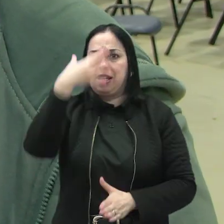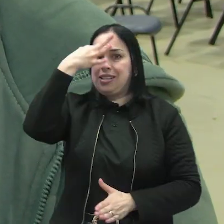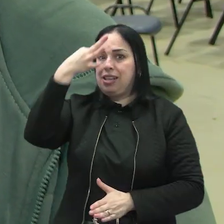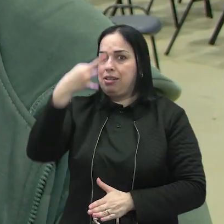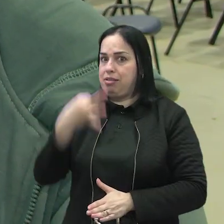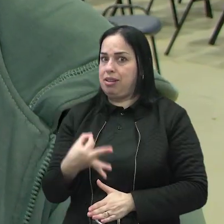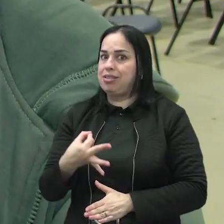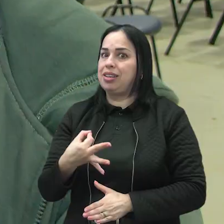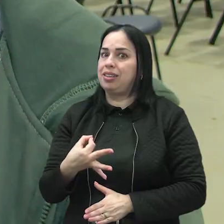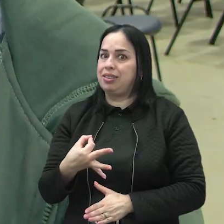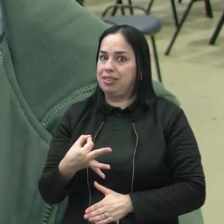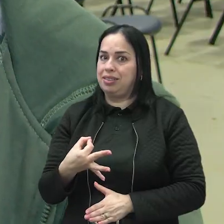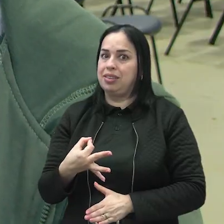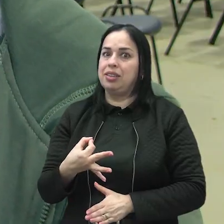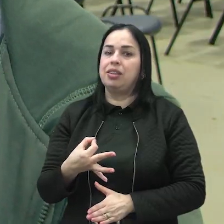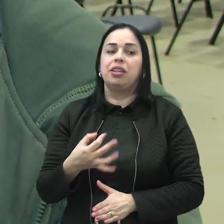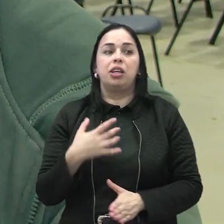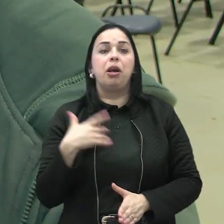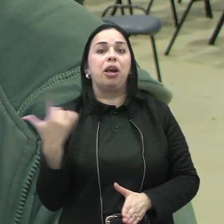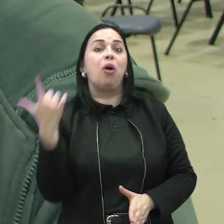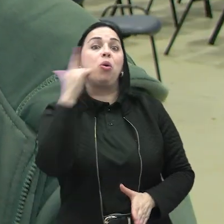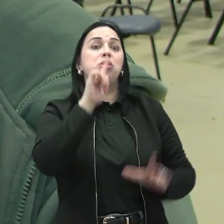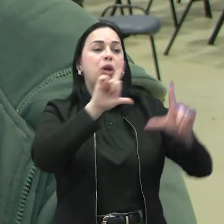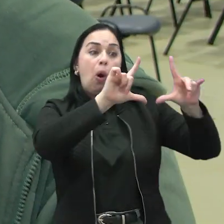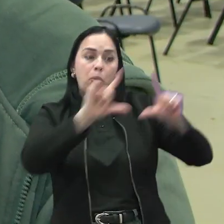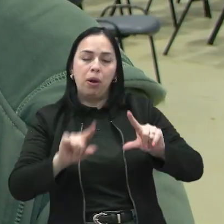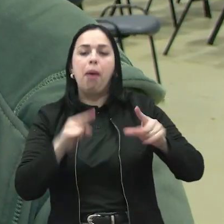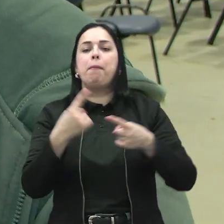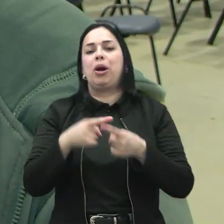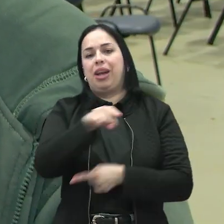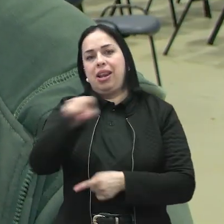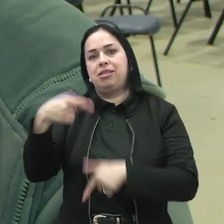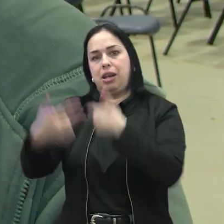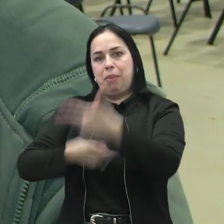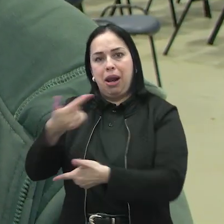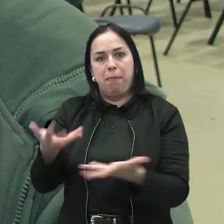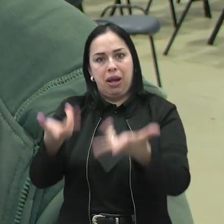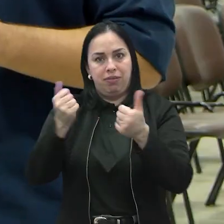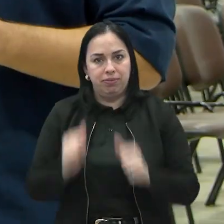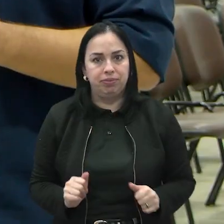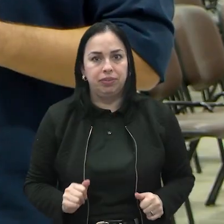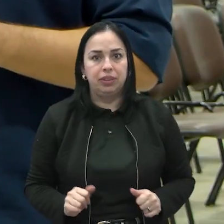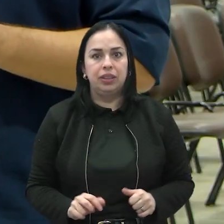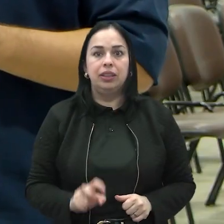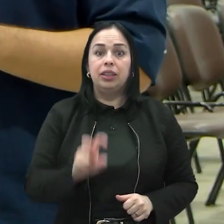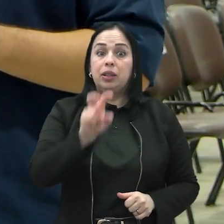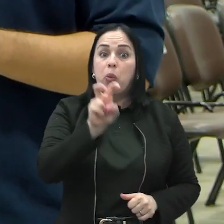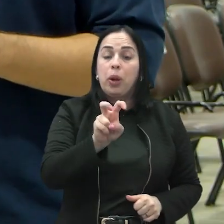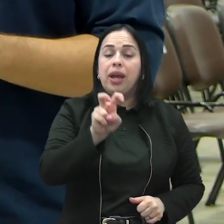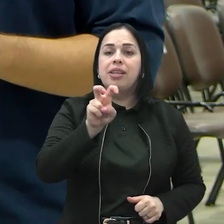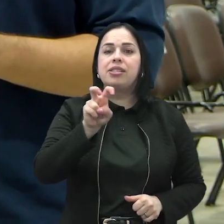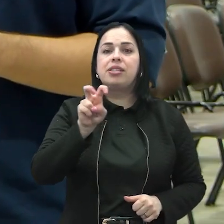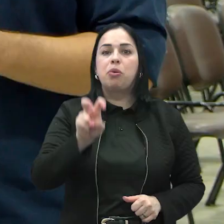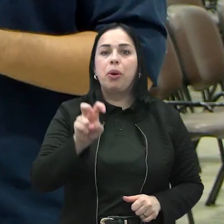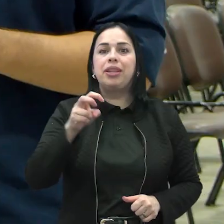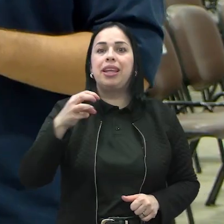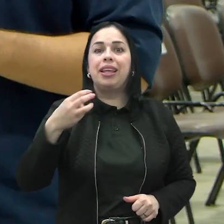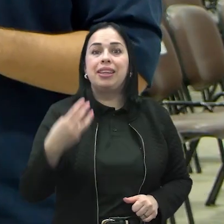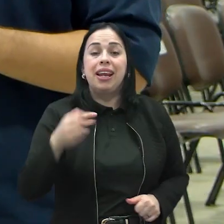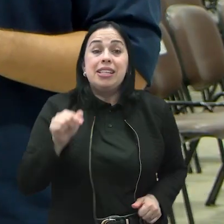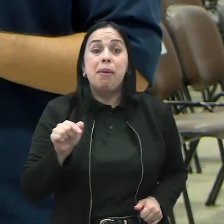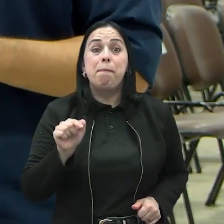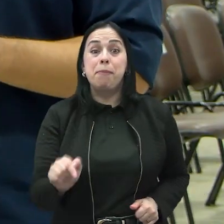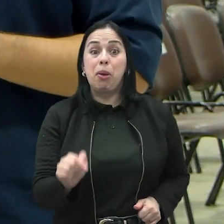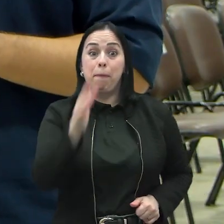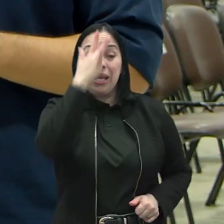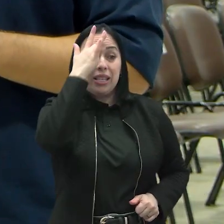e eu tenho certeza que muito desse bom resultado foi esse bom trabalho que foi executado. Foram mais de